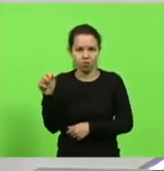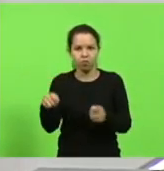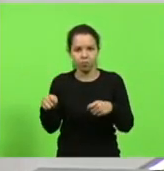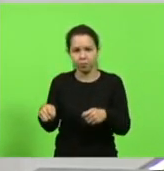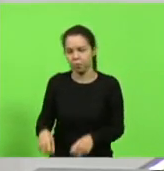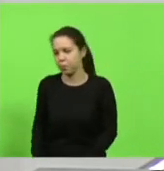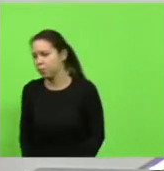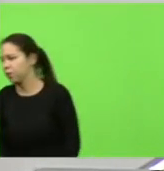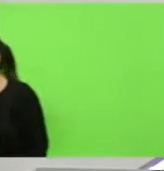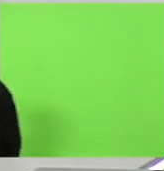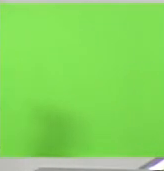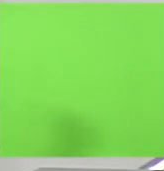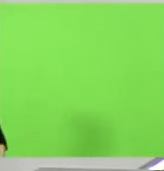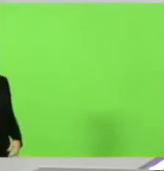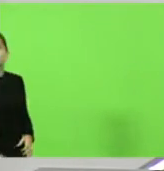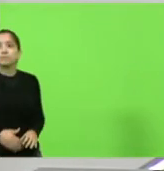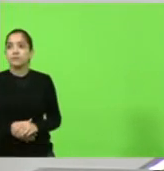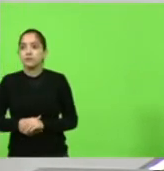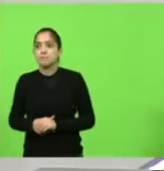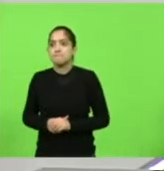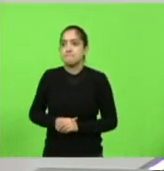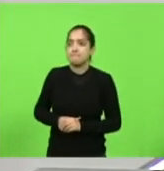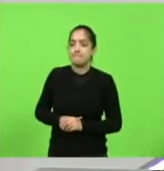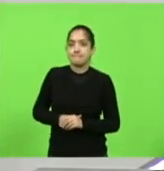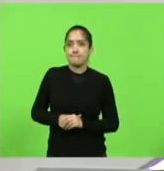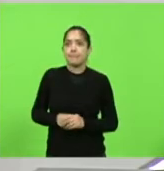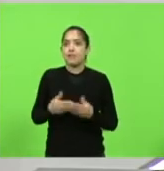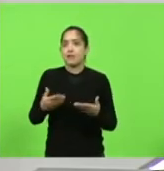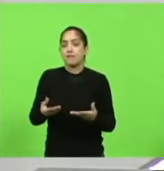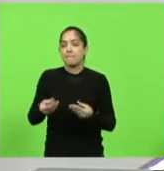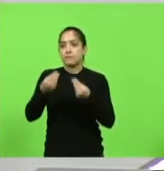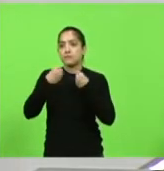recebi isso aqui, eu senti que...